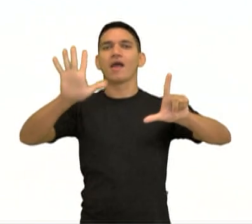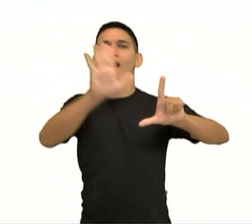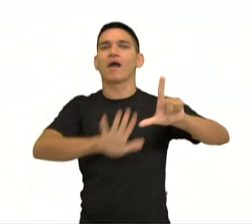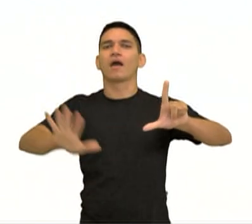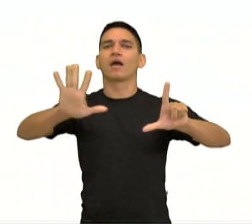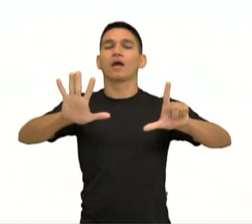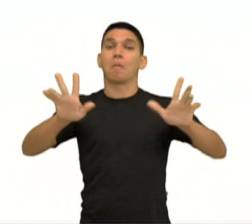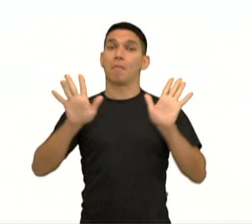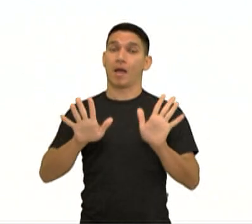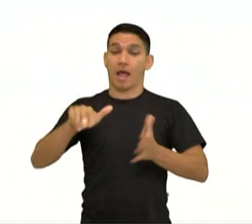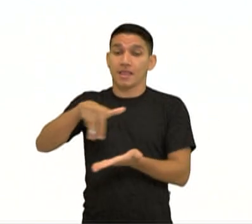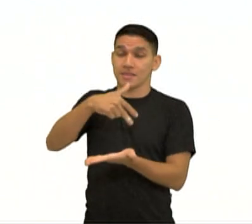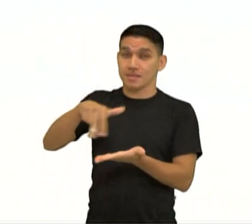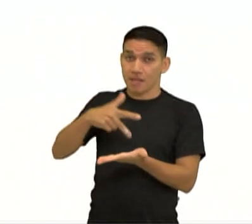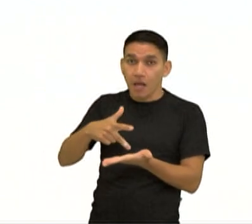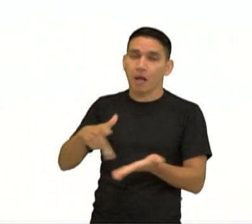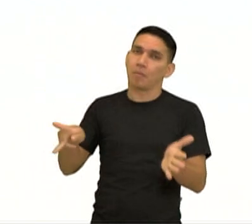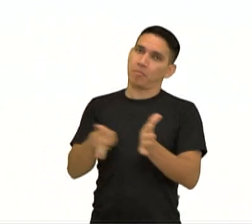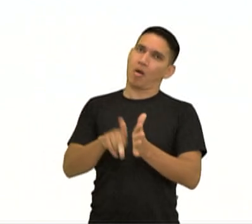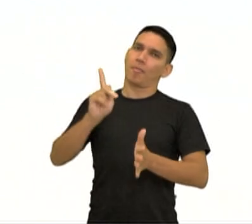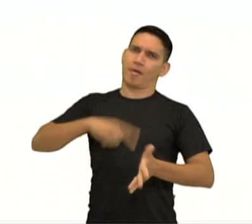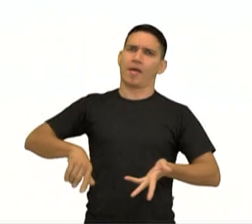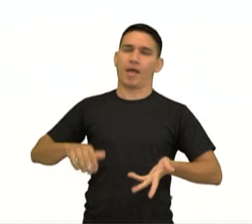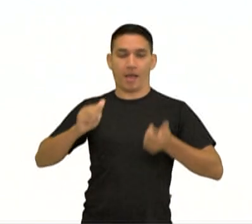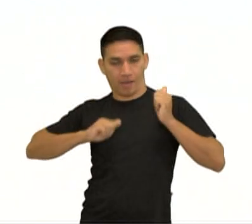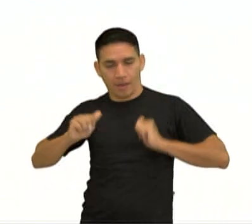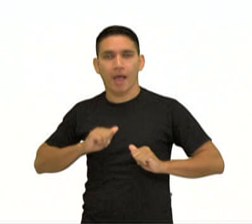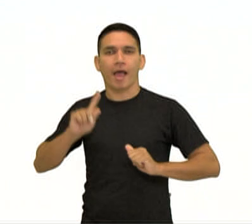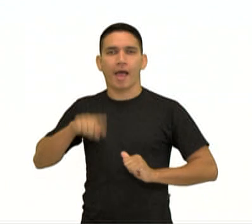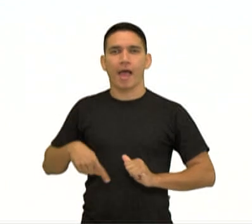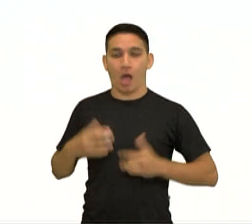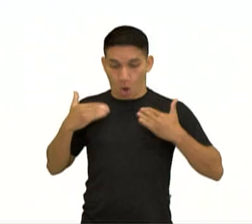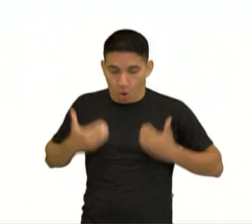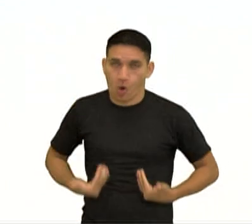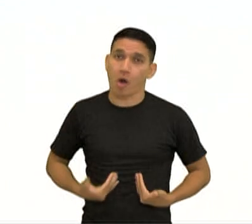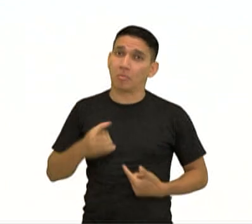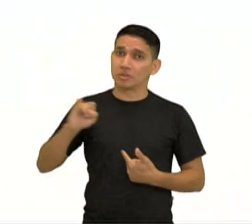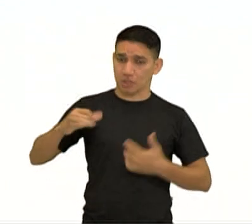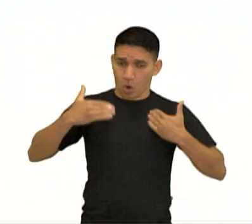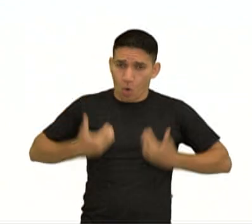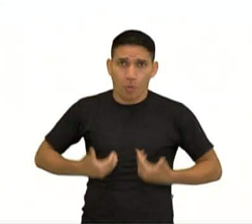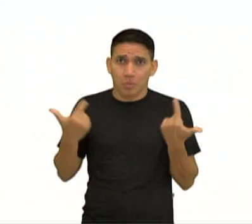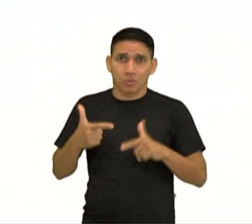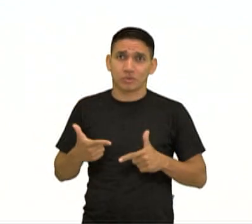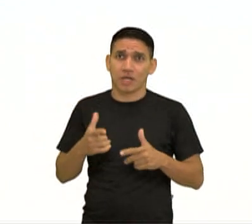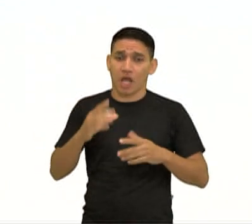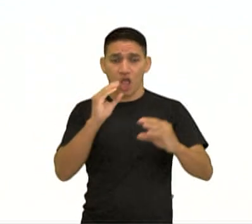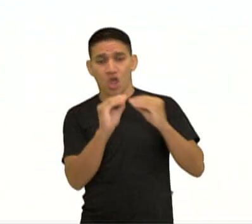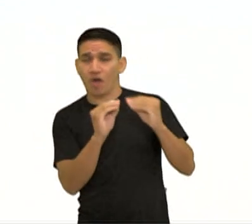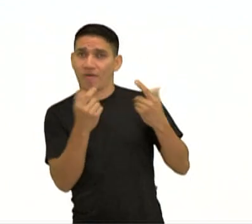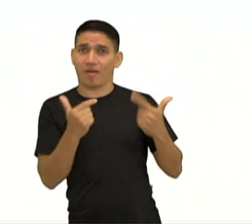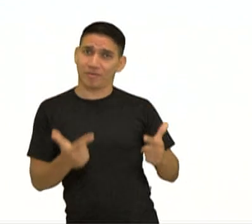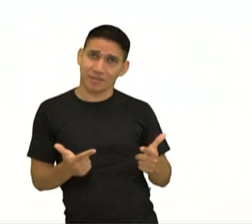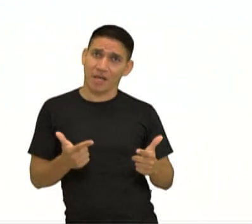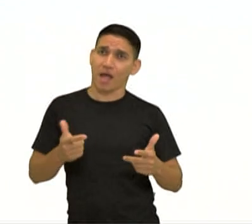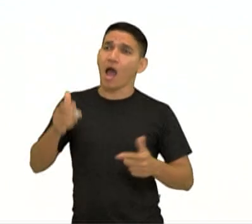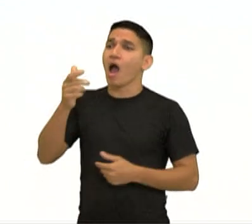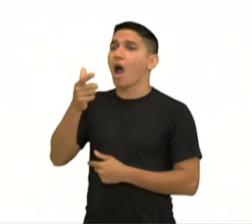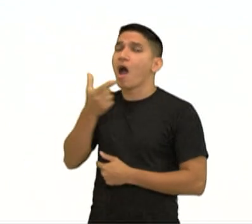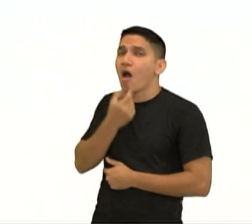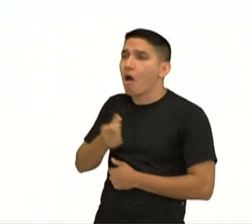o corpo. Sem ator não tem história, sem atriz não tem novela, tá? Então, o ator, a atriz